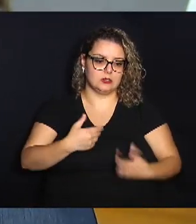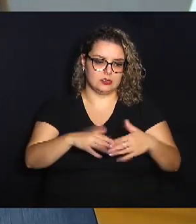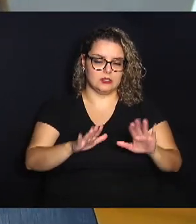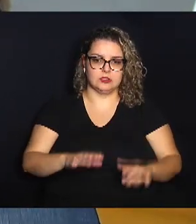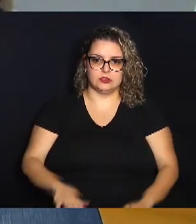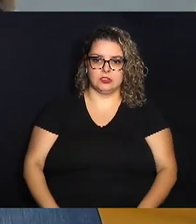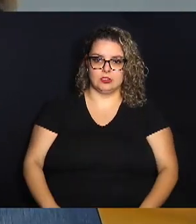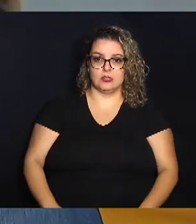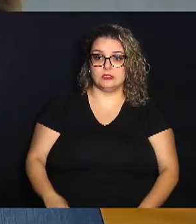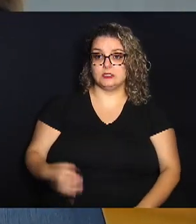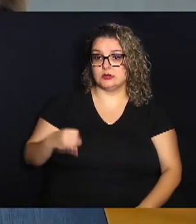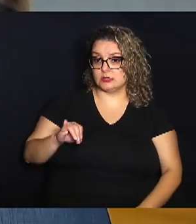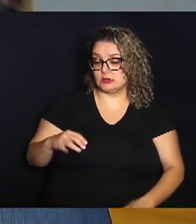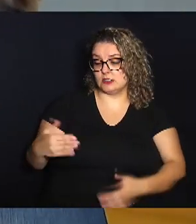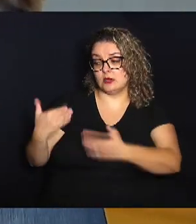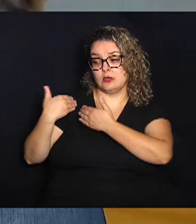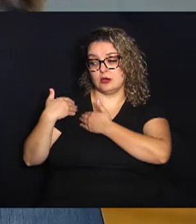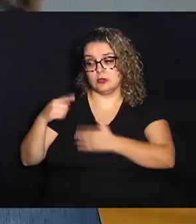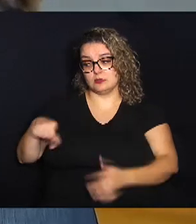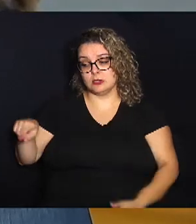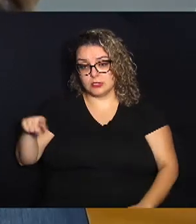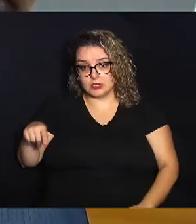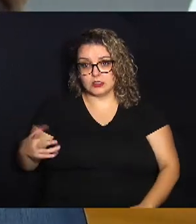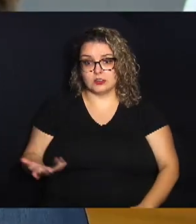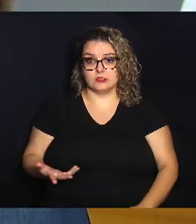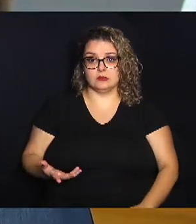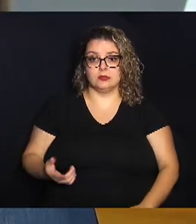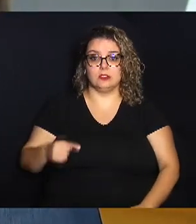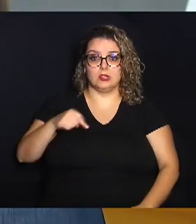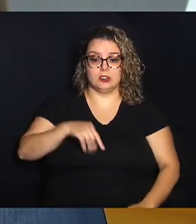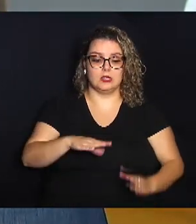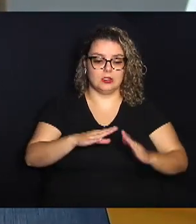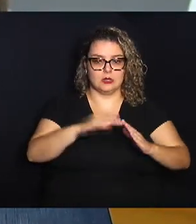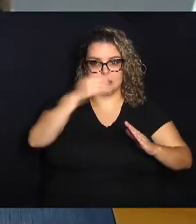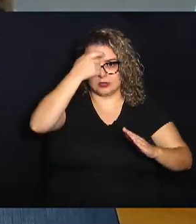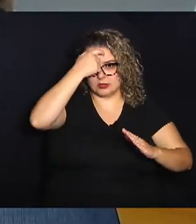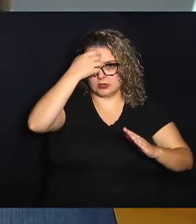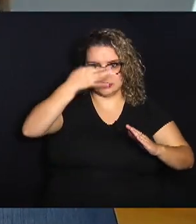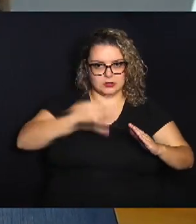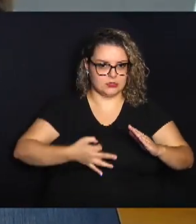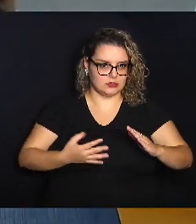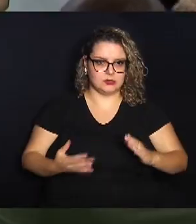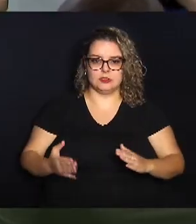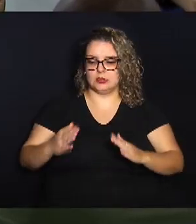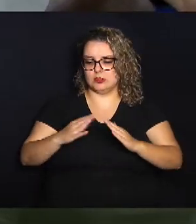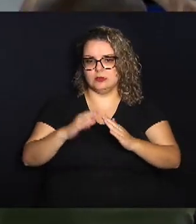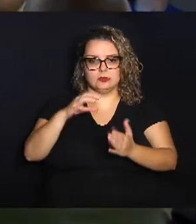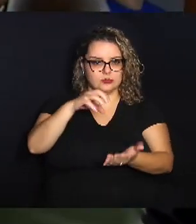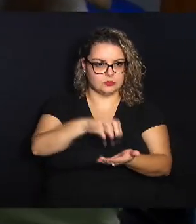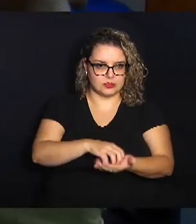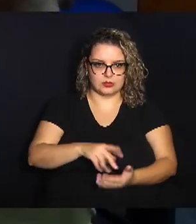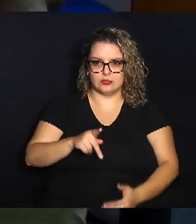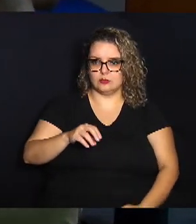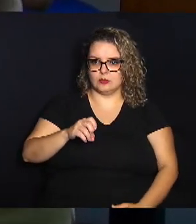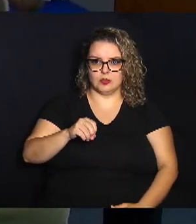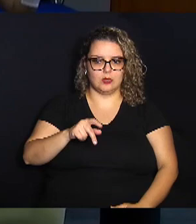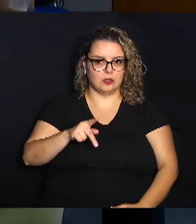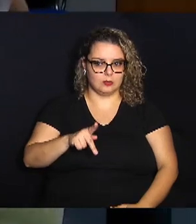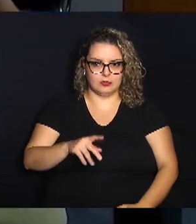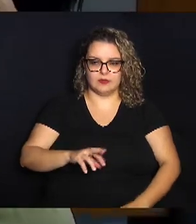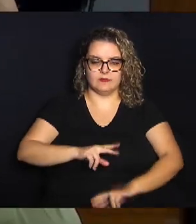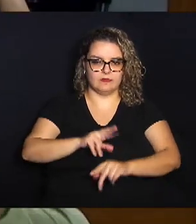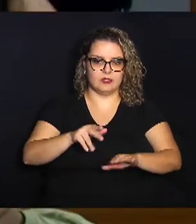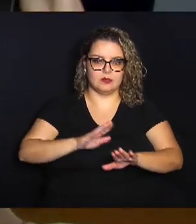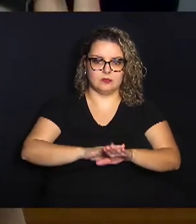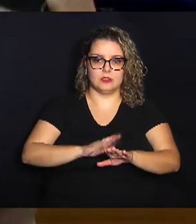tem muitos critérios aqui, tem a Casa da Cidadania, tem o Centro Pop, tem várias ações. O projeto é conduzido